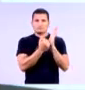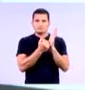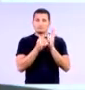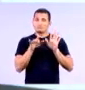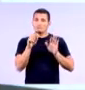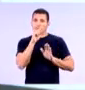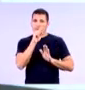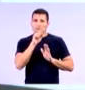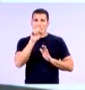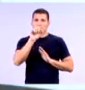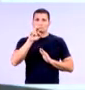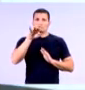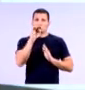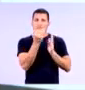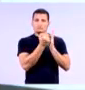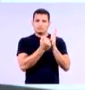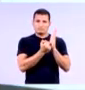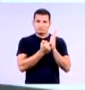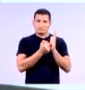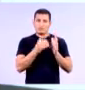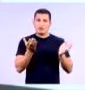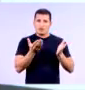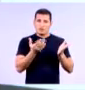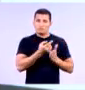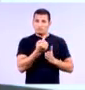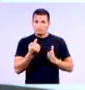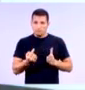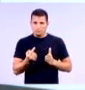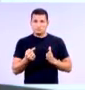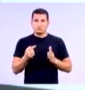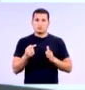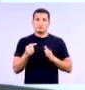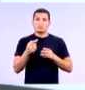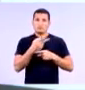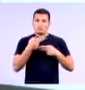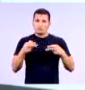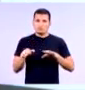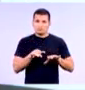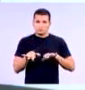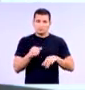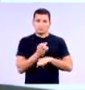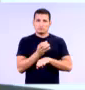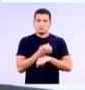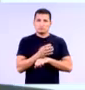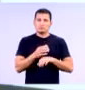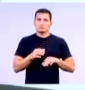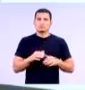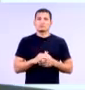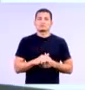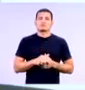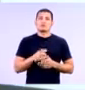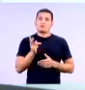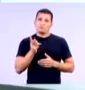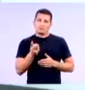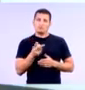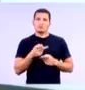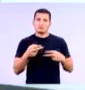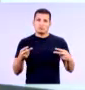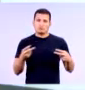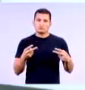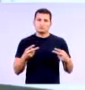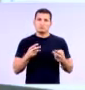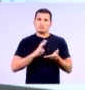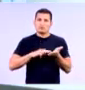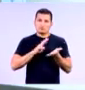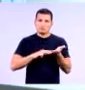aqueles subprogramas, voltando agora para a orientação objeto, é a mesma coisa. Subprogramas é a mesma coisa de métodos. Só que subprogramas